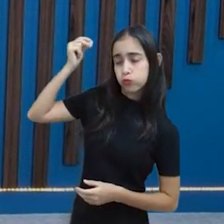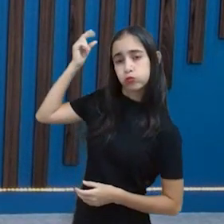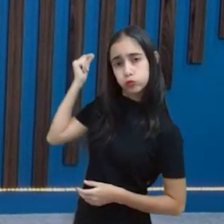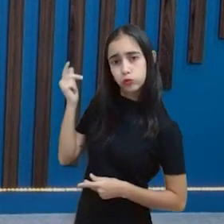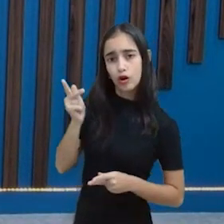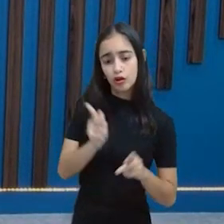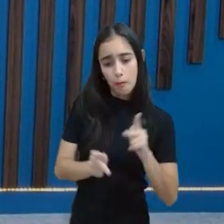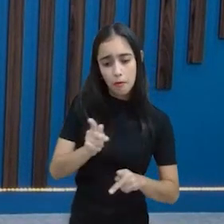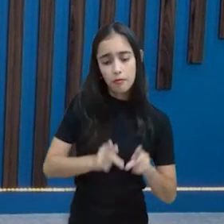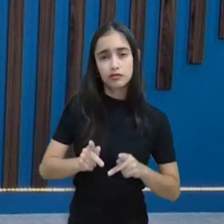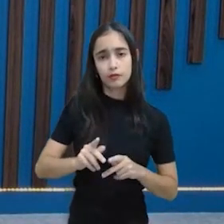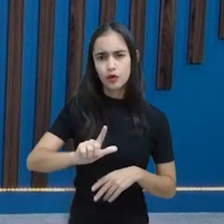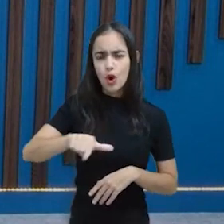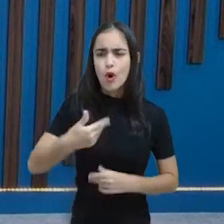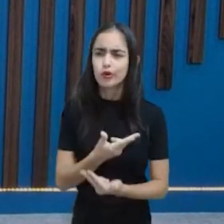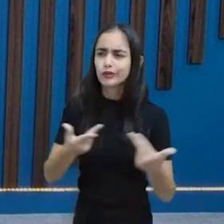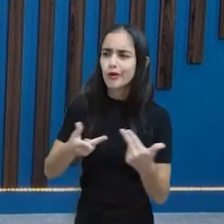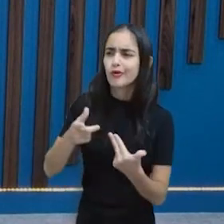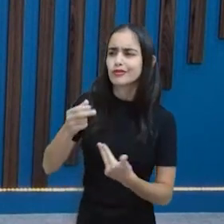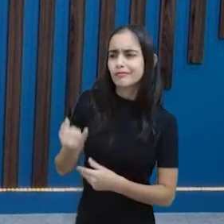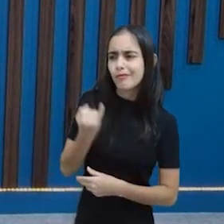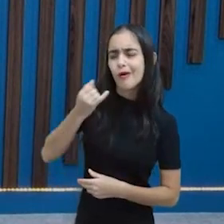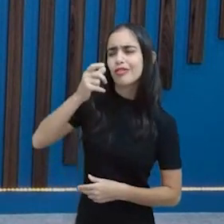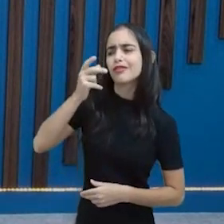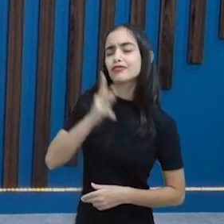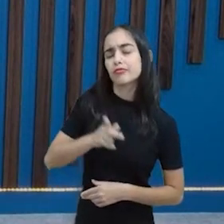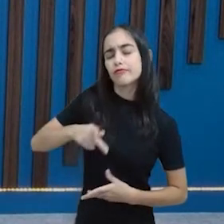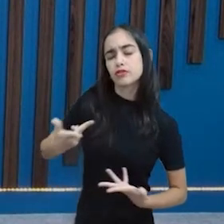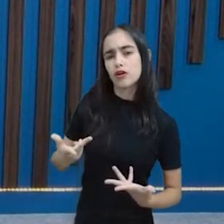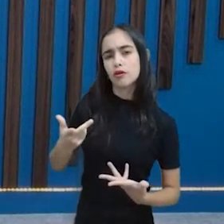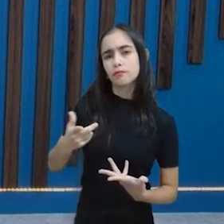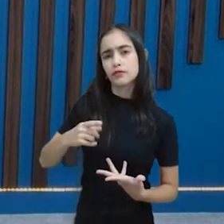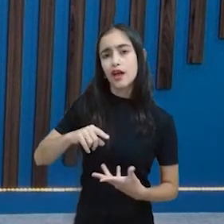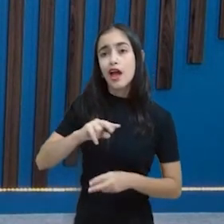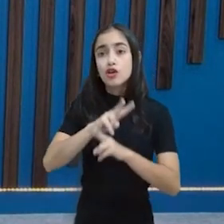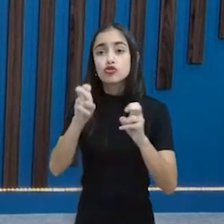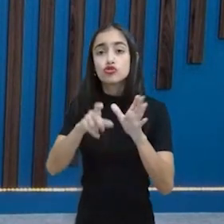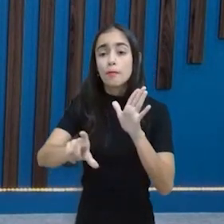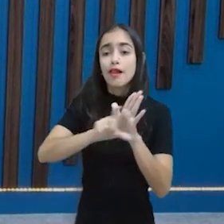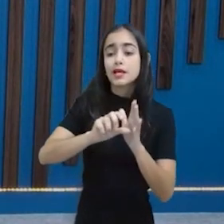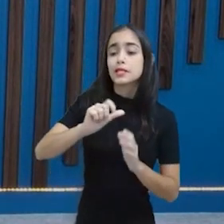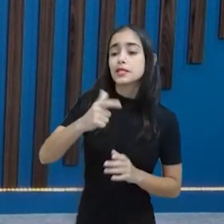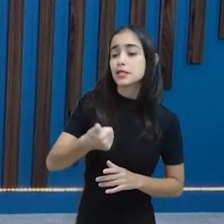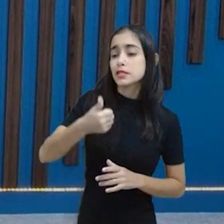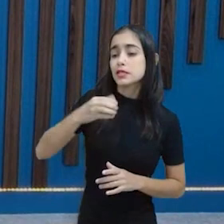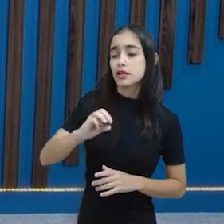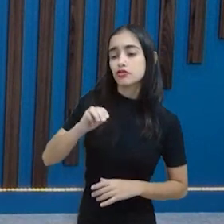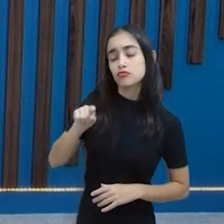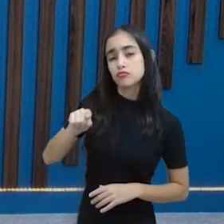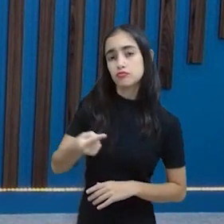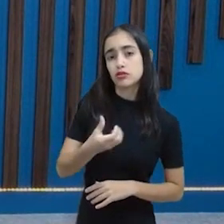importante, professora Carol, que a gente precisa também reforçar aqui, é sobre a Lei 10.639,